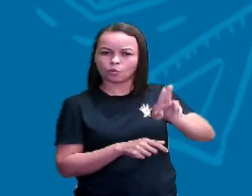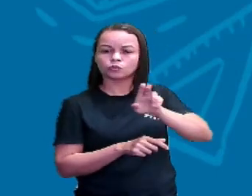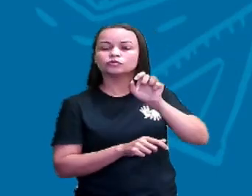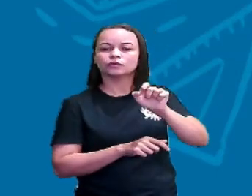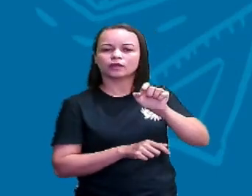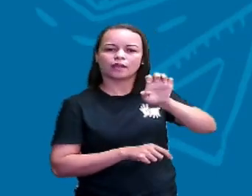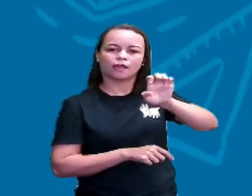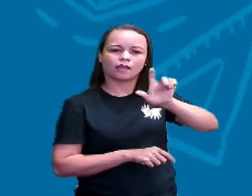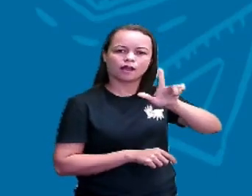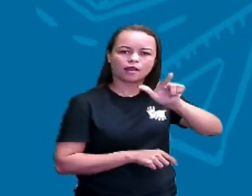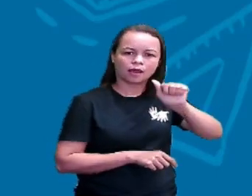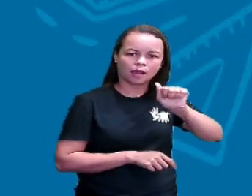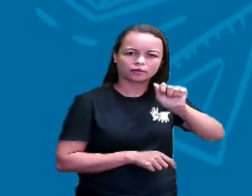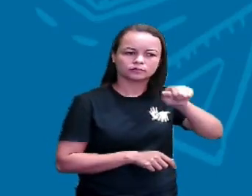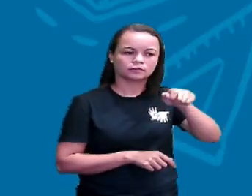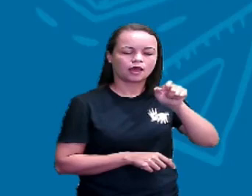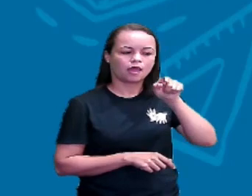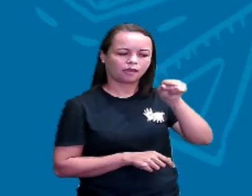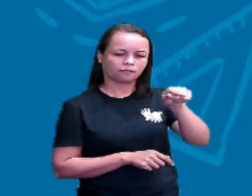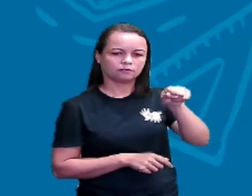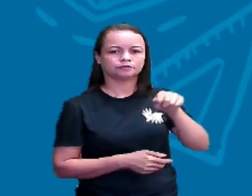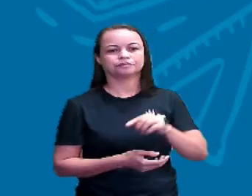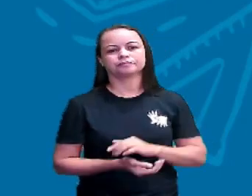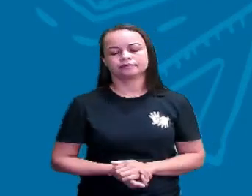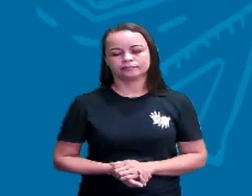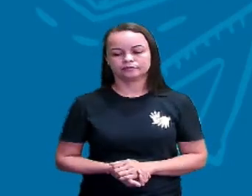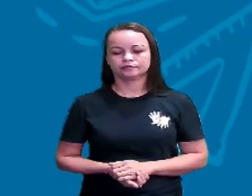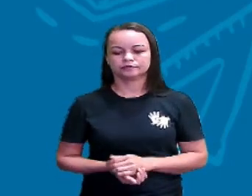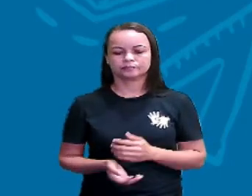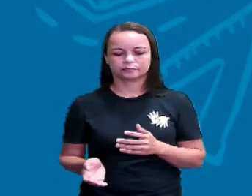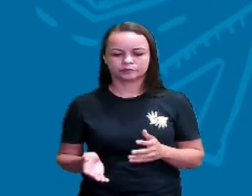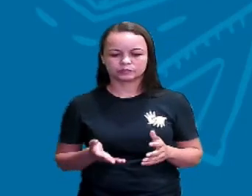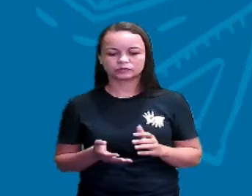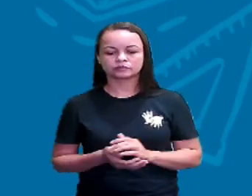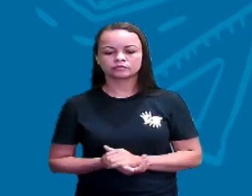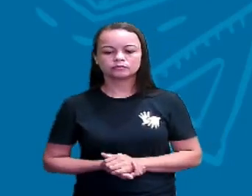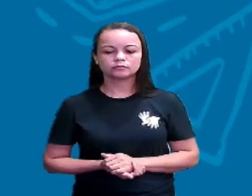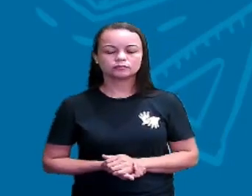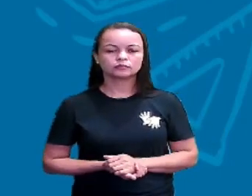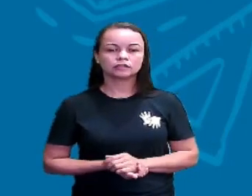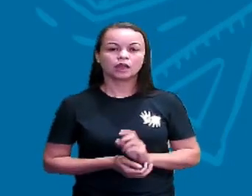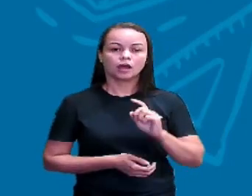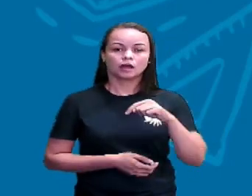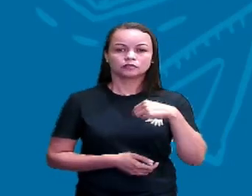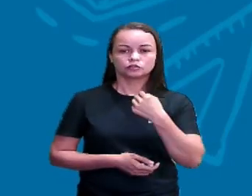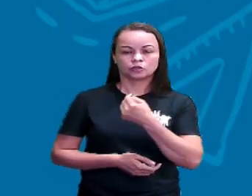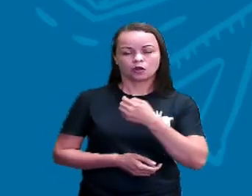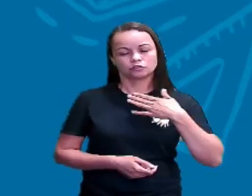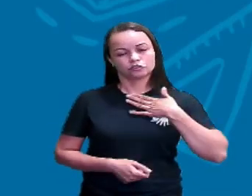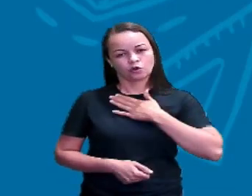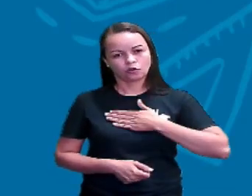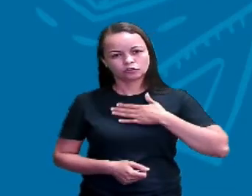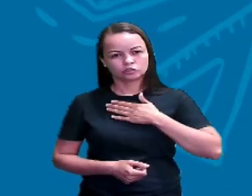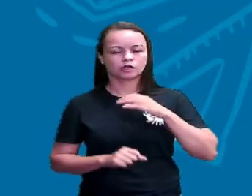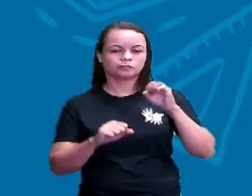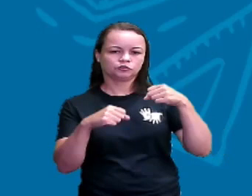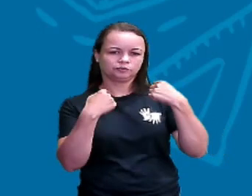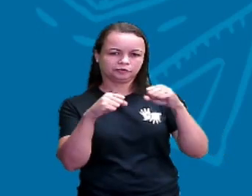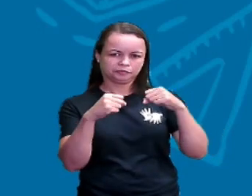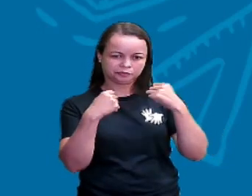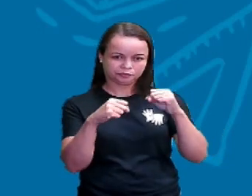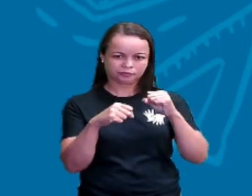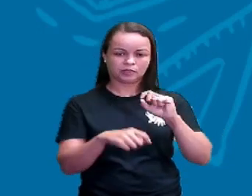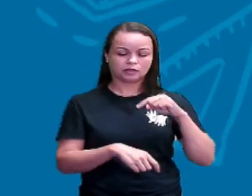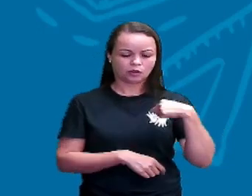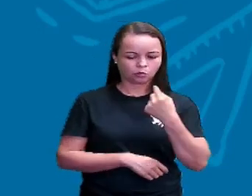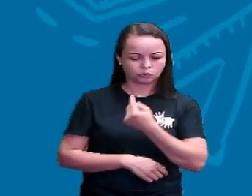Tá bom? A nosotros nos gustam los deportes. Nós gostamos de esporte. Esse